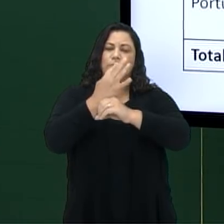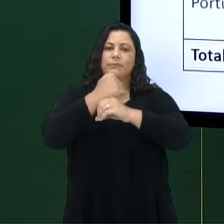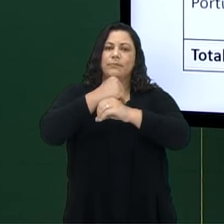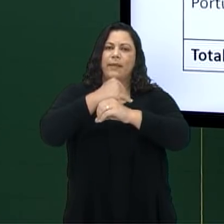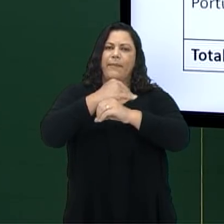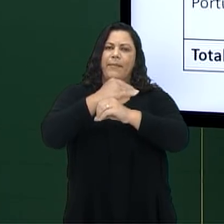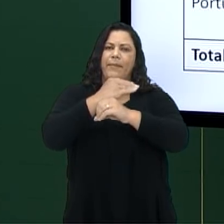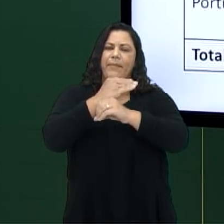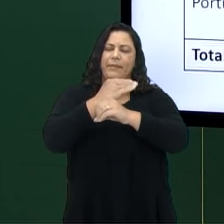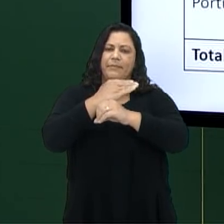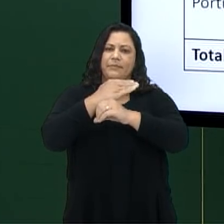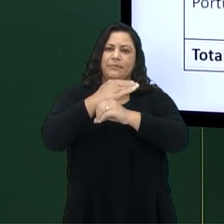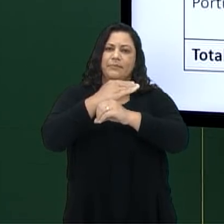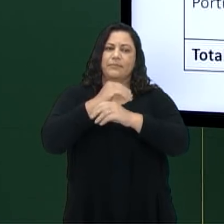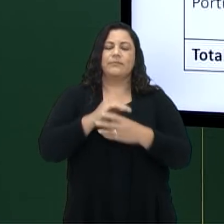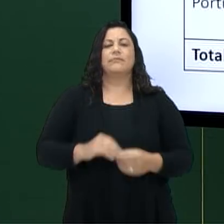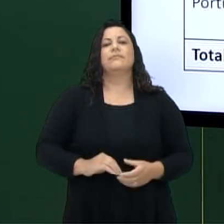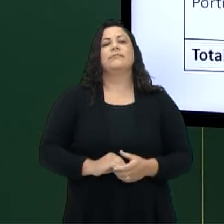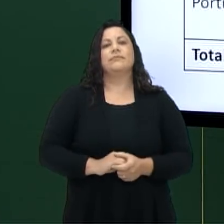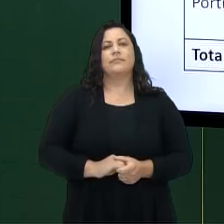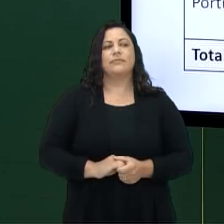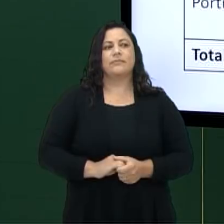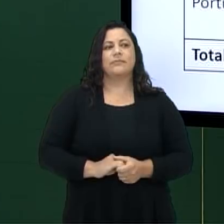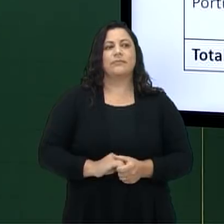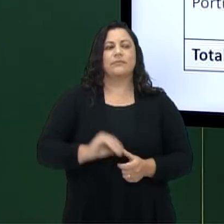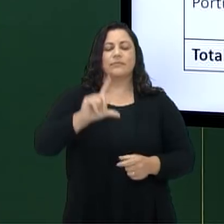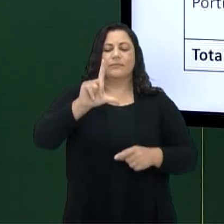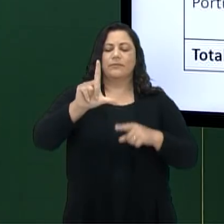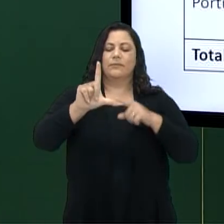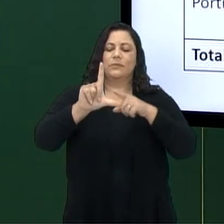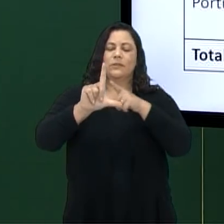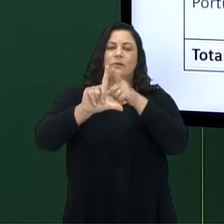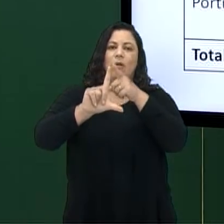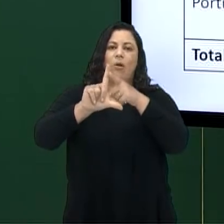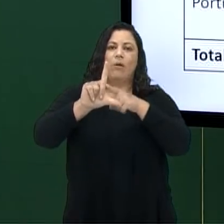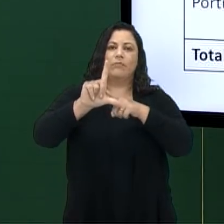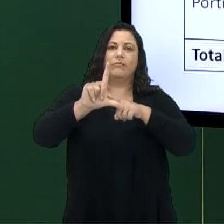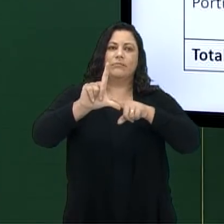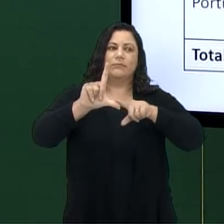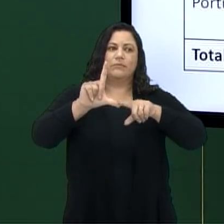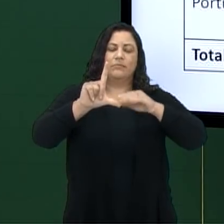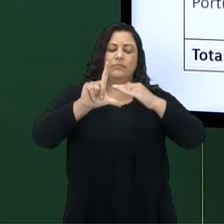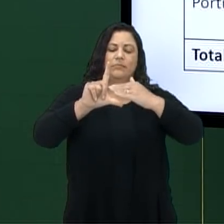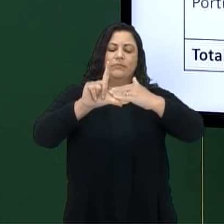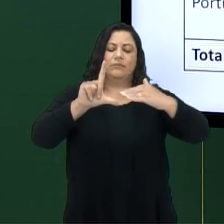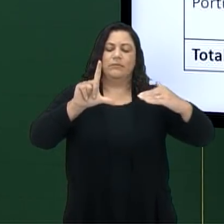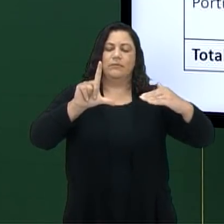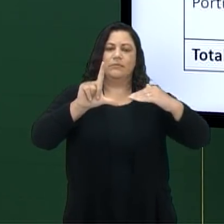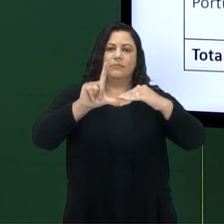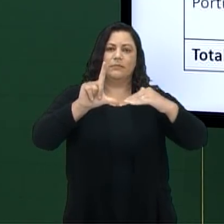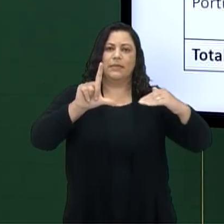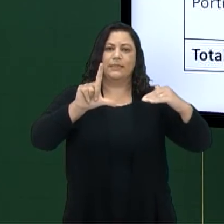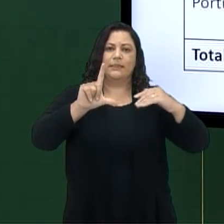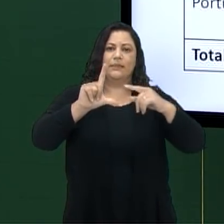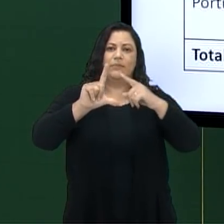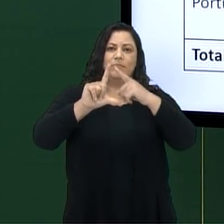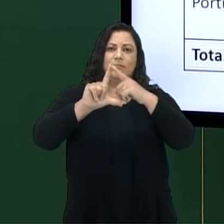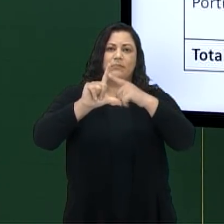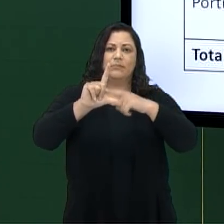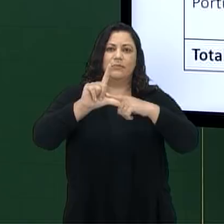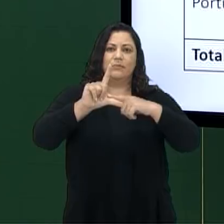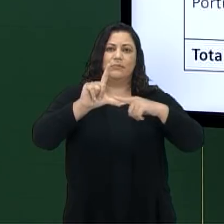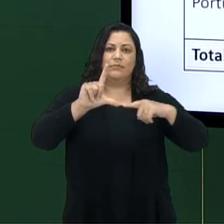90, 100, 108. Mais ou menos aqui, tá? Aqui, ó. Então, recapitulando,